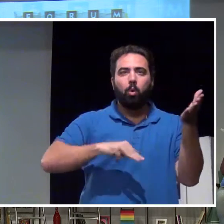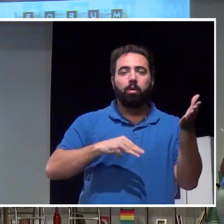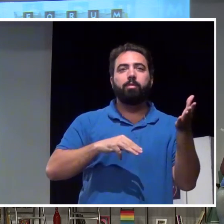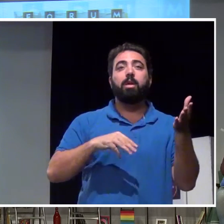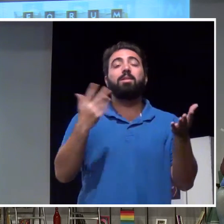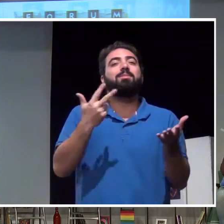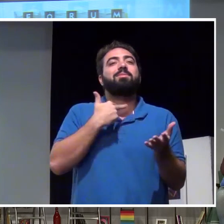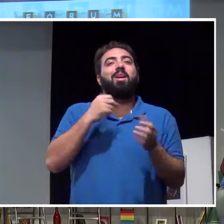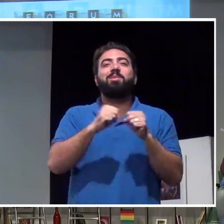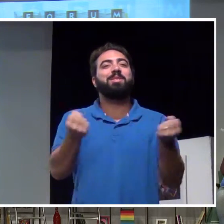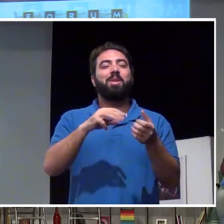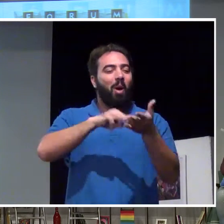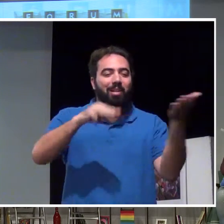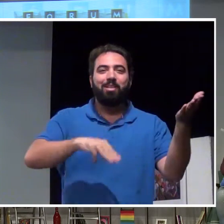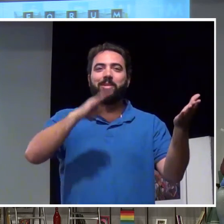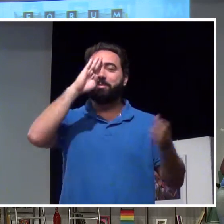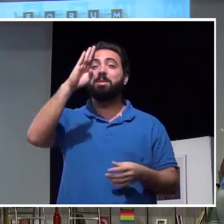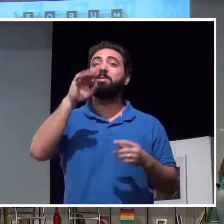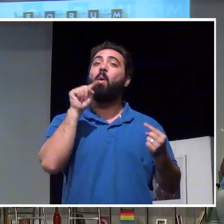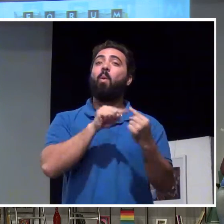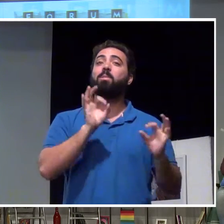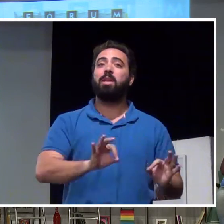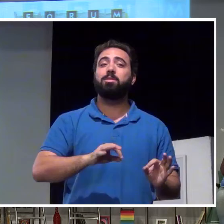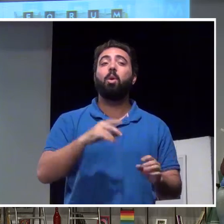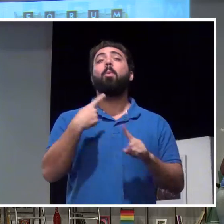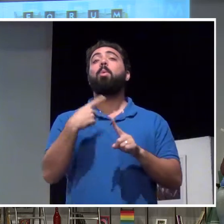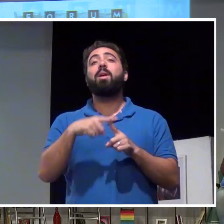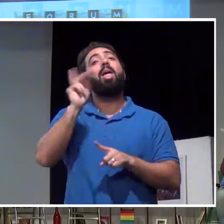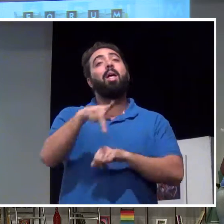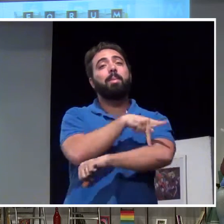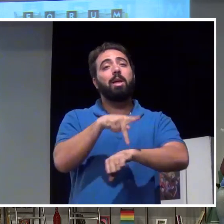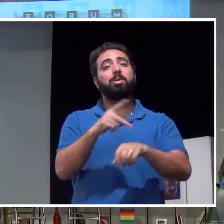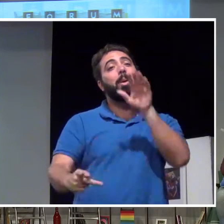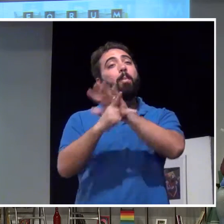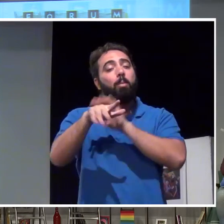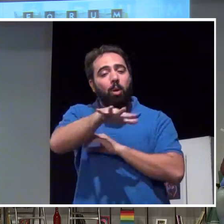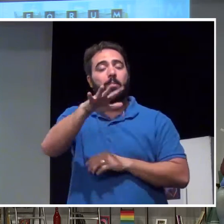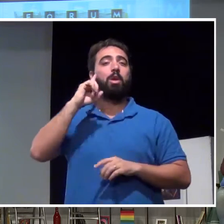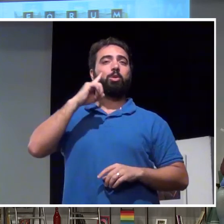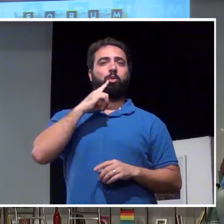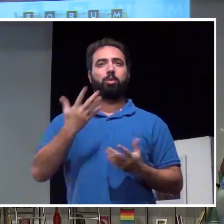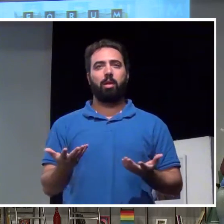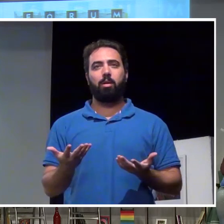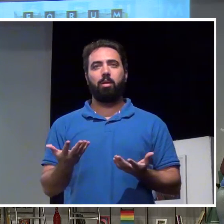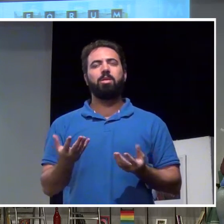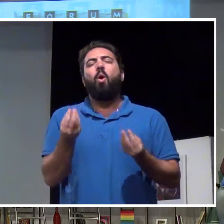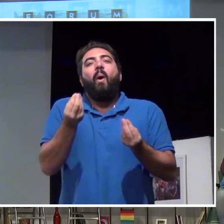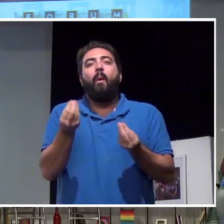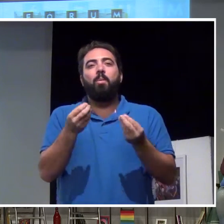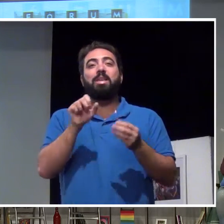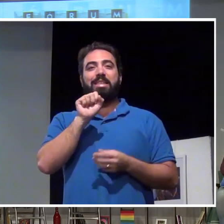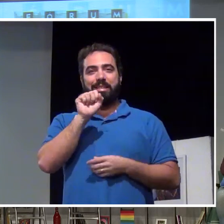em Libras, porque ela está falando de uma pedagogia própria da comunidade surda. Então, como que ela faria